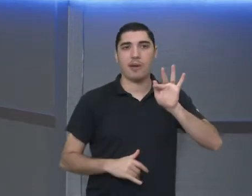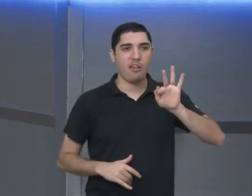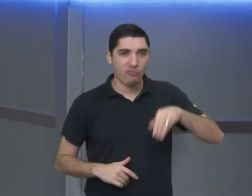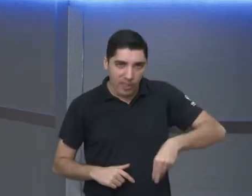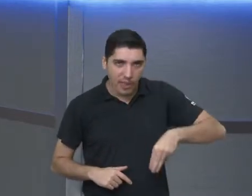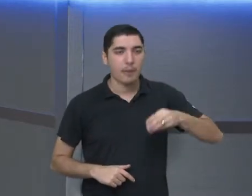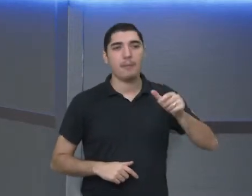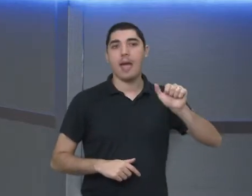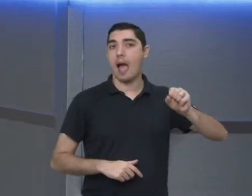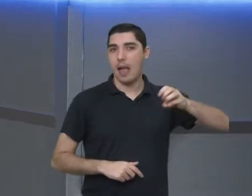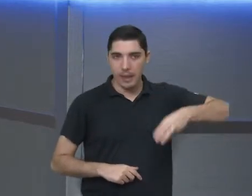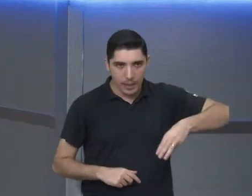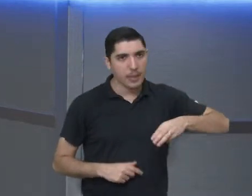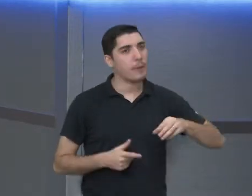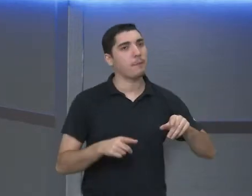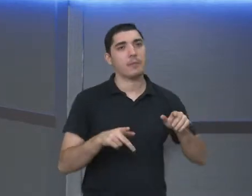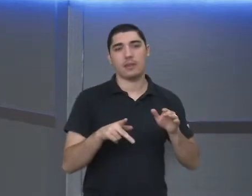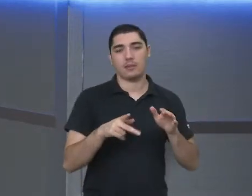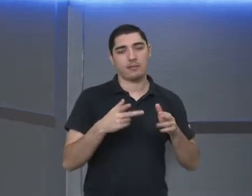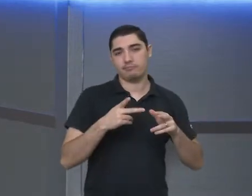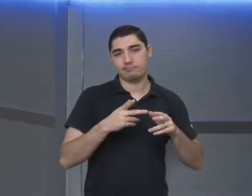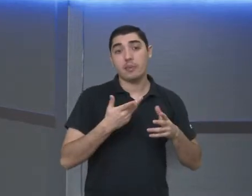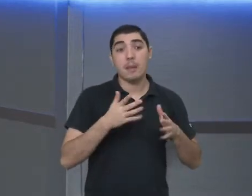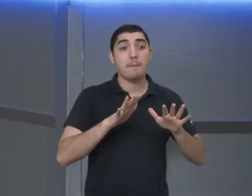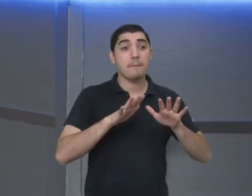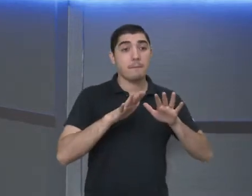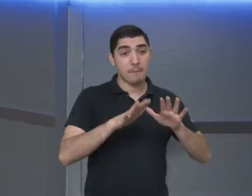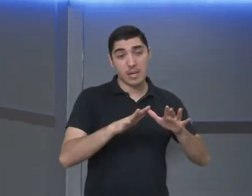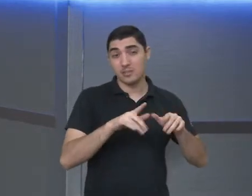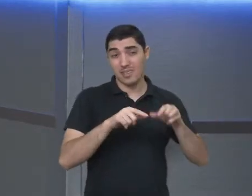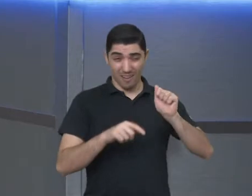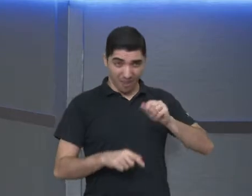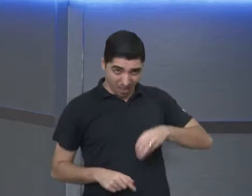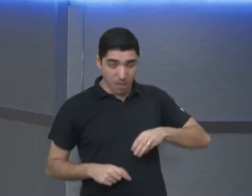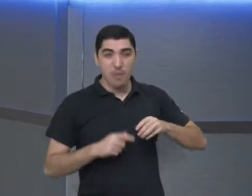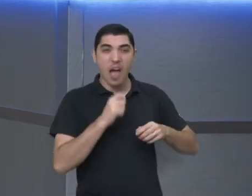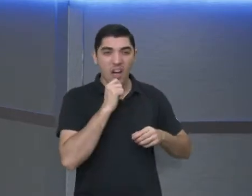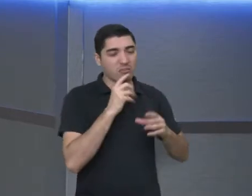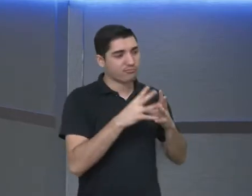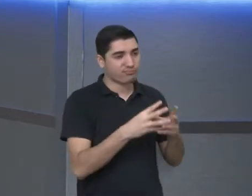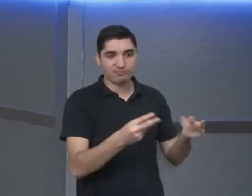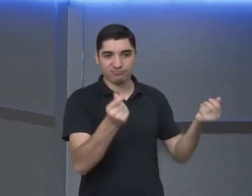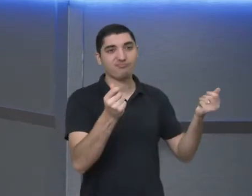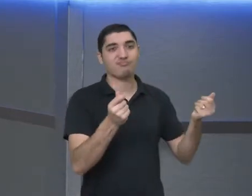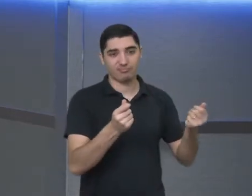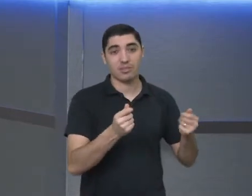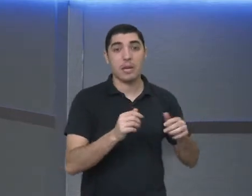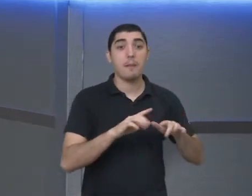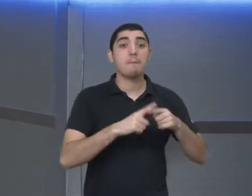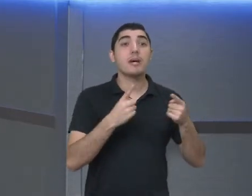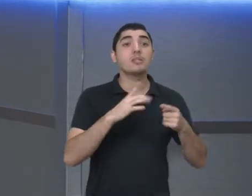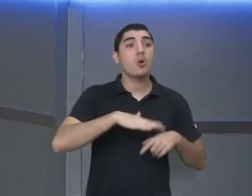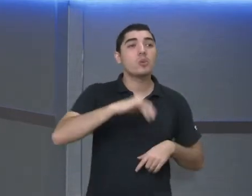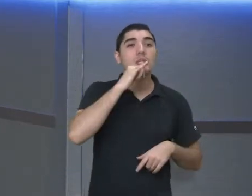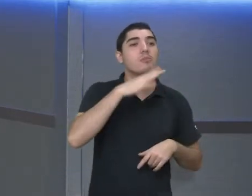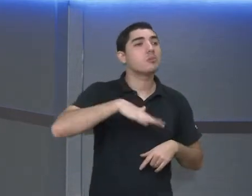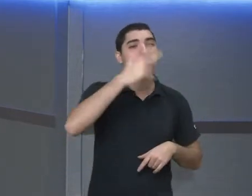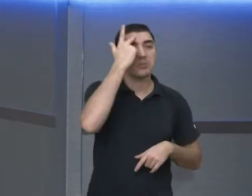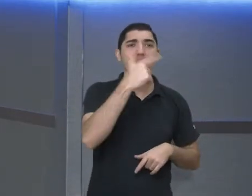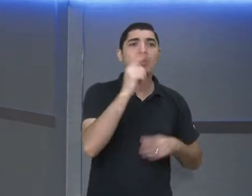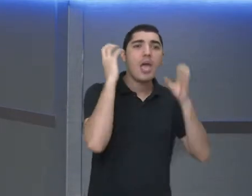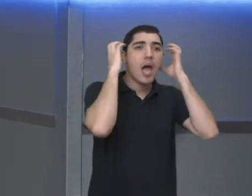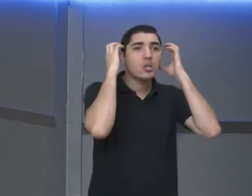Eu falei, pô, não tem uma vaga para mim lá na Rádio Clube, não? Ele falou, vai lá no programa, eu te apresento para o Alberto. Era 6